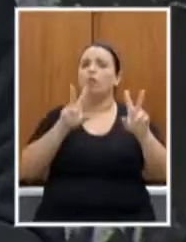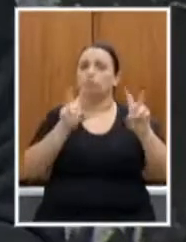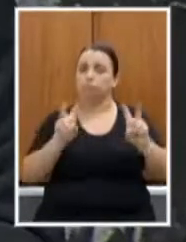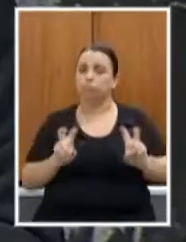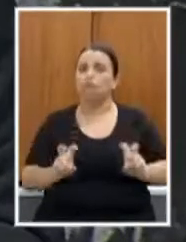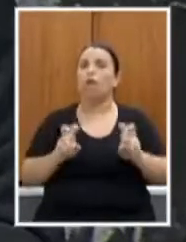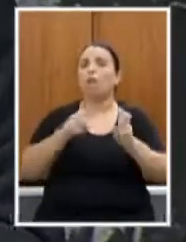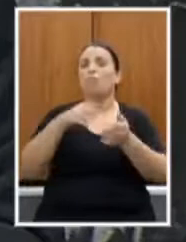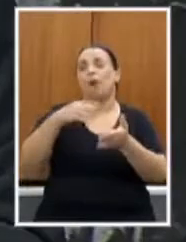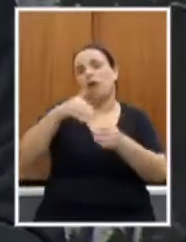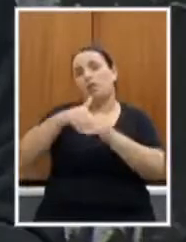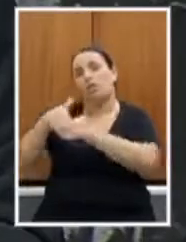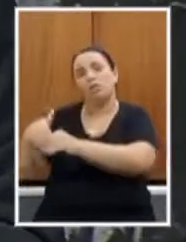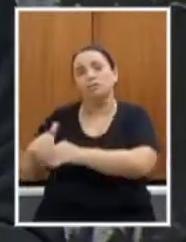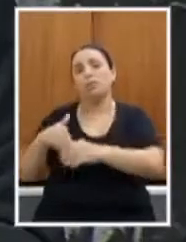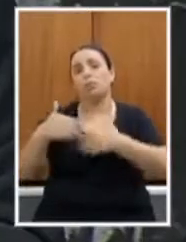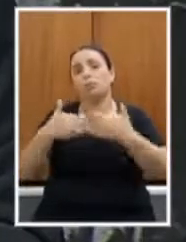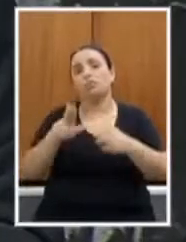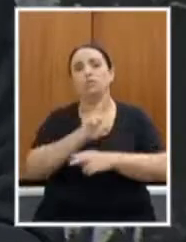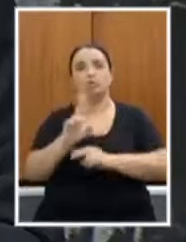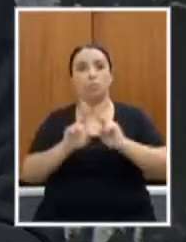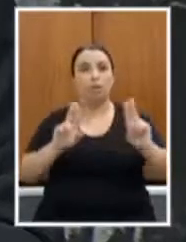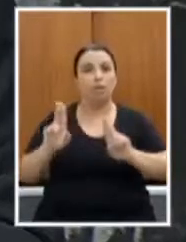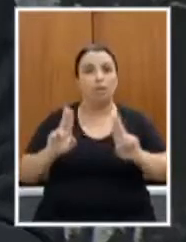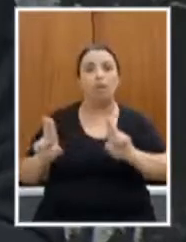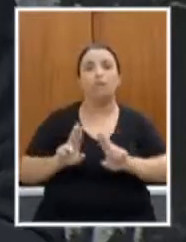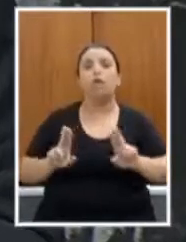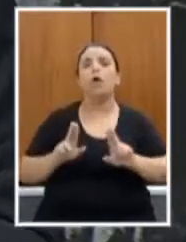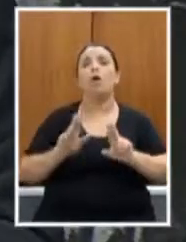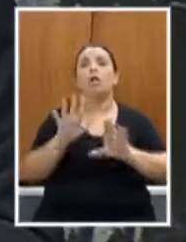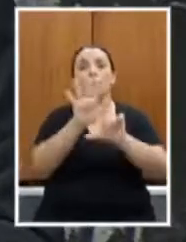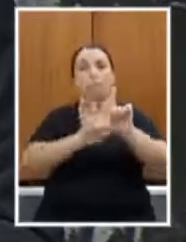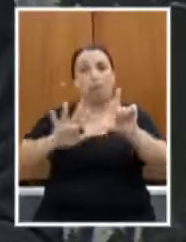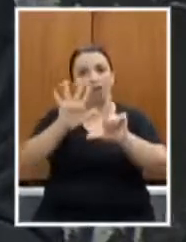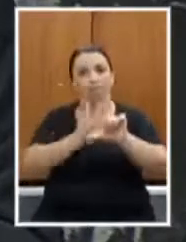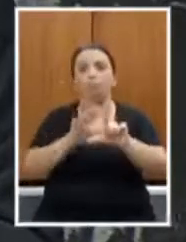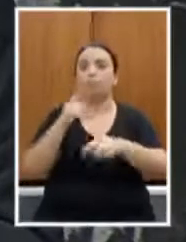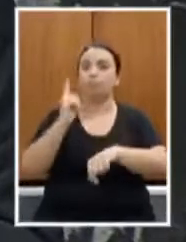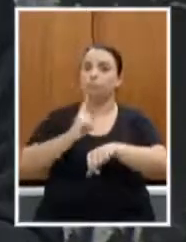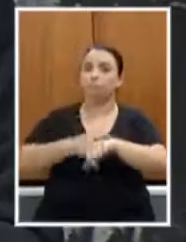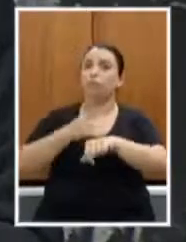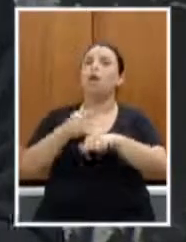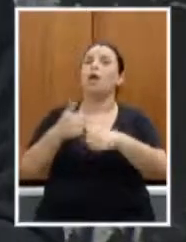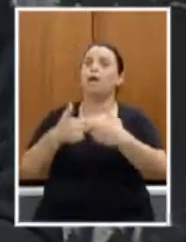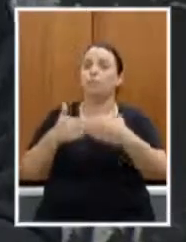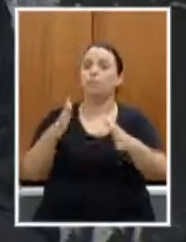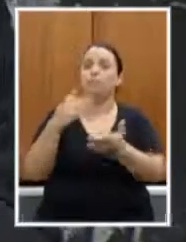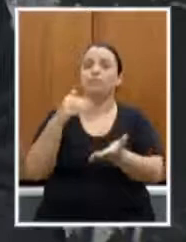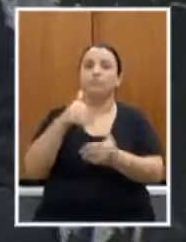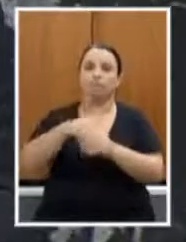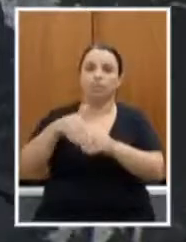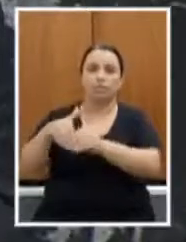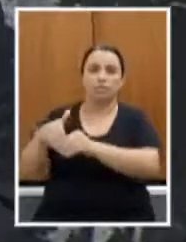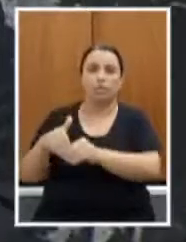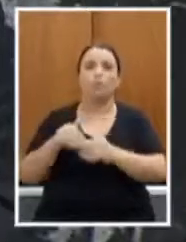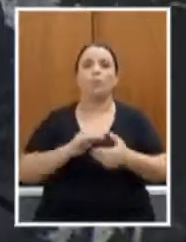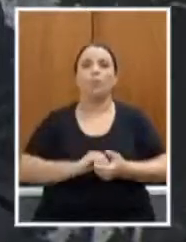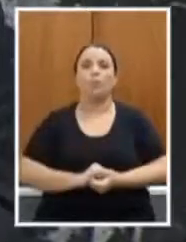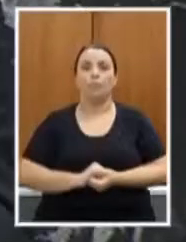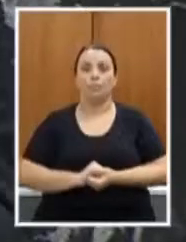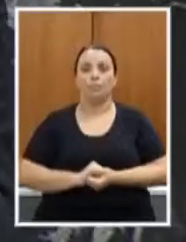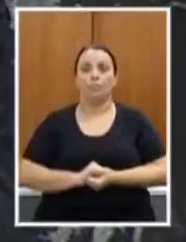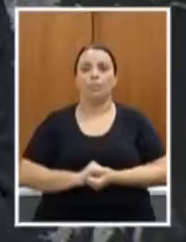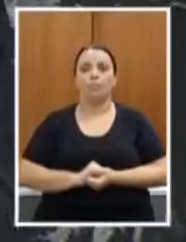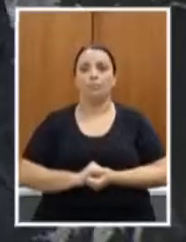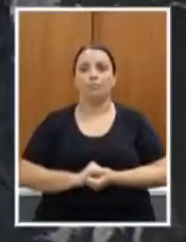votação pelo processo nominal por meio da plataforma Sileges. Em votação, substitutivo número 2. Em